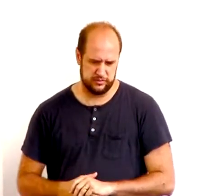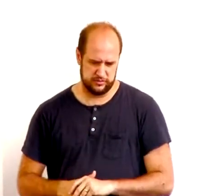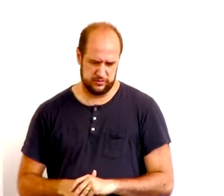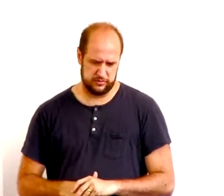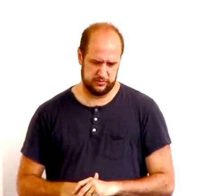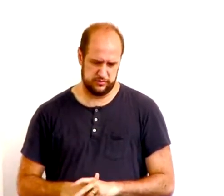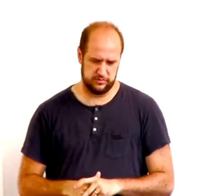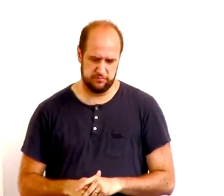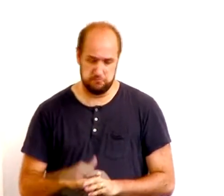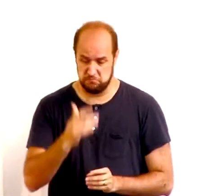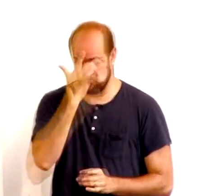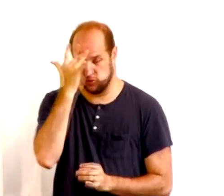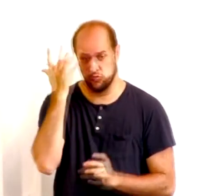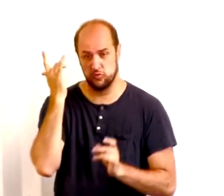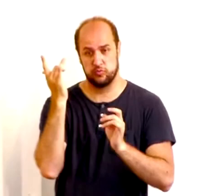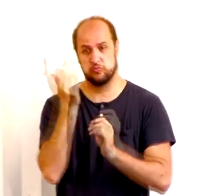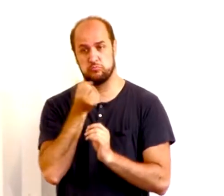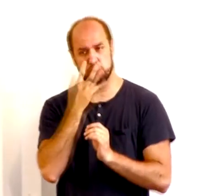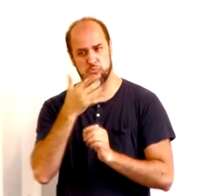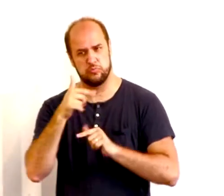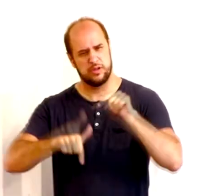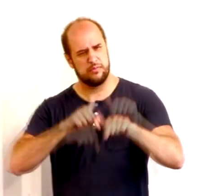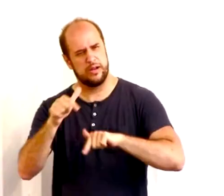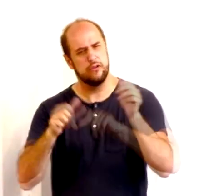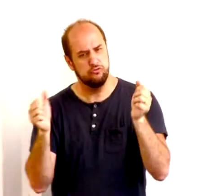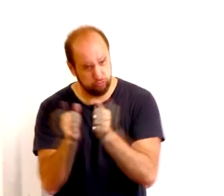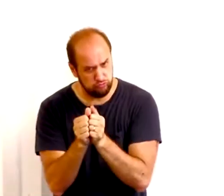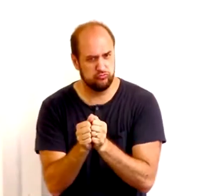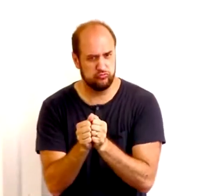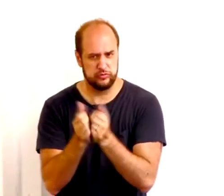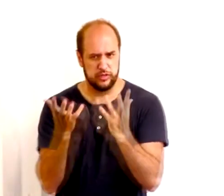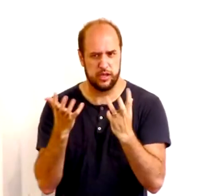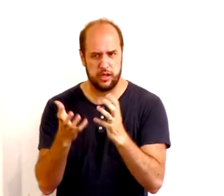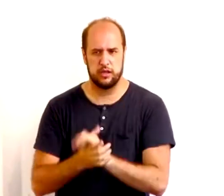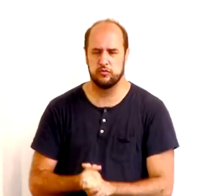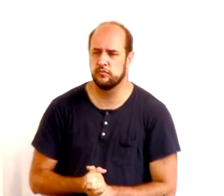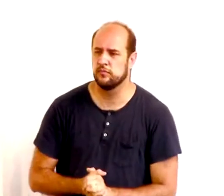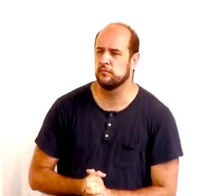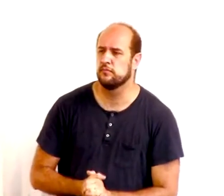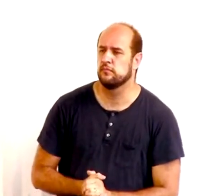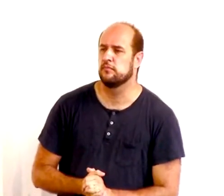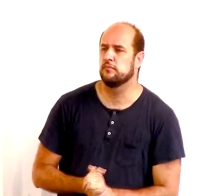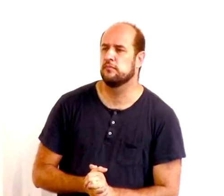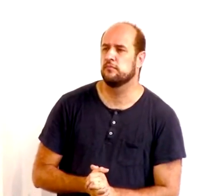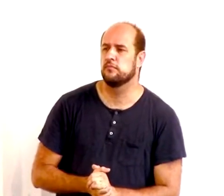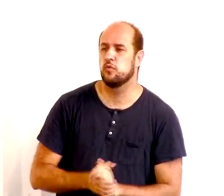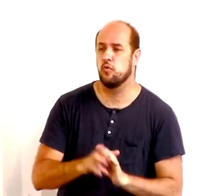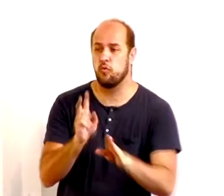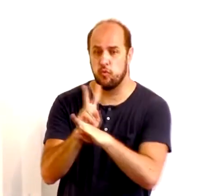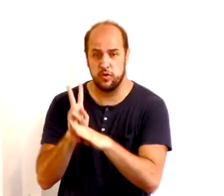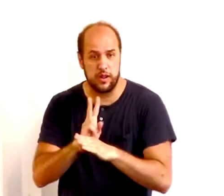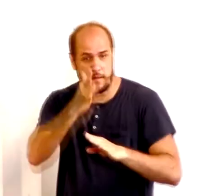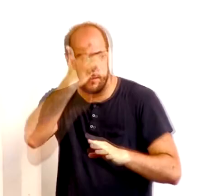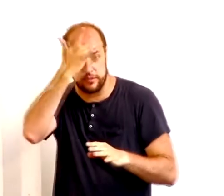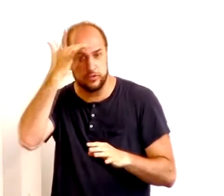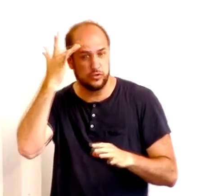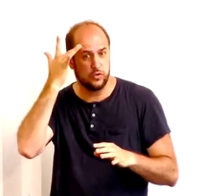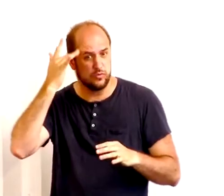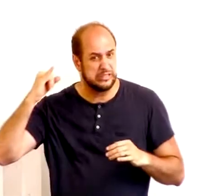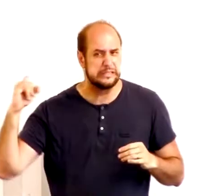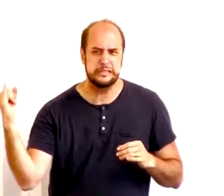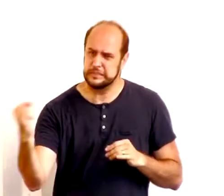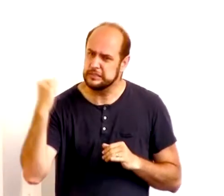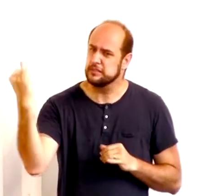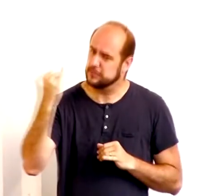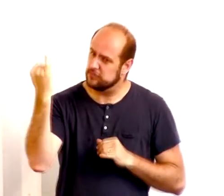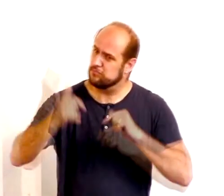lemos pessoas, faz parte do nosso trabalho. Ler pessoas é de suma importância até para ajudar,